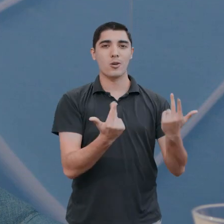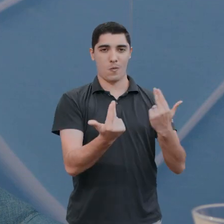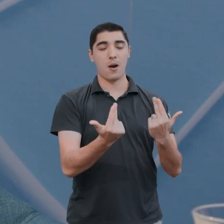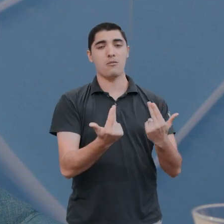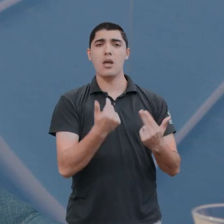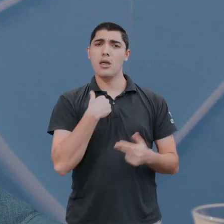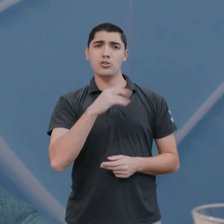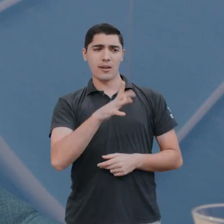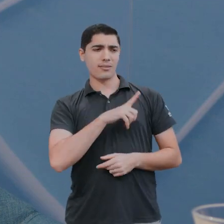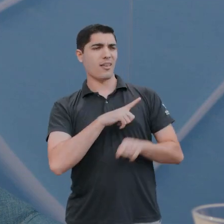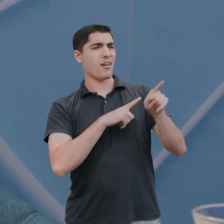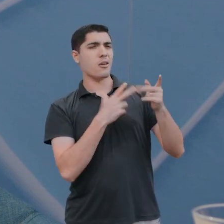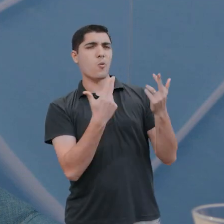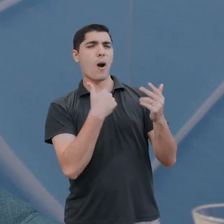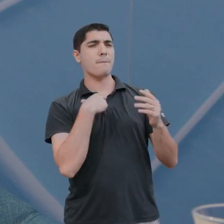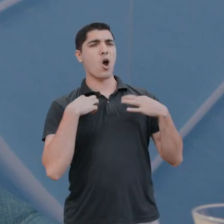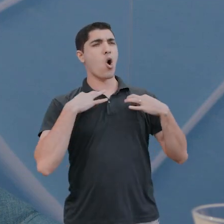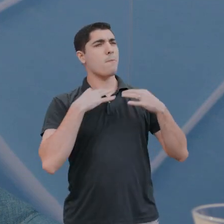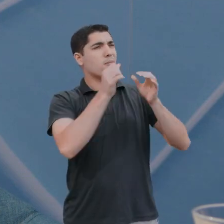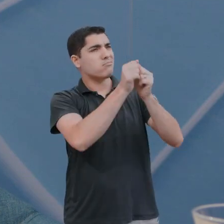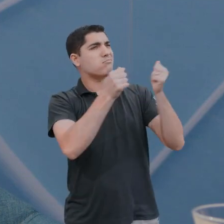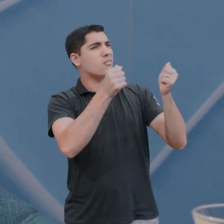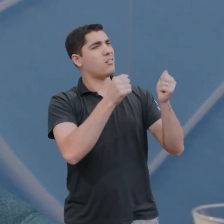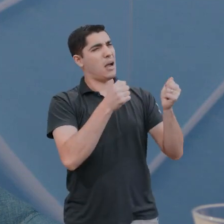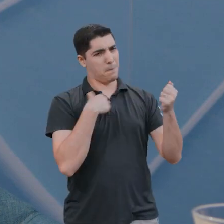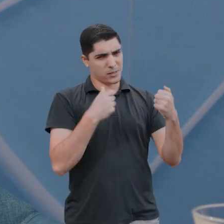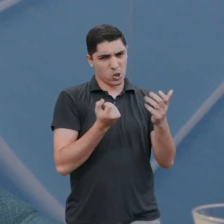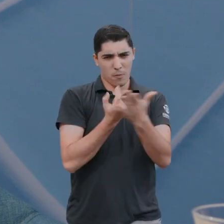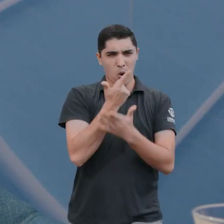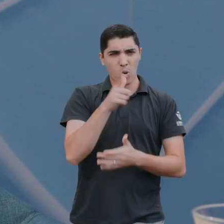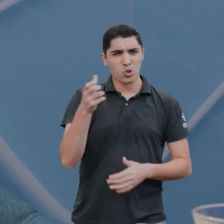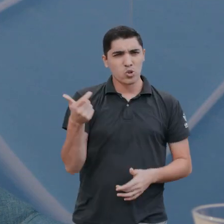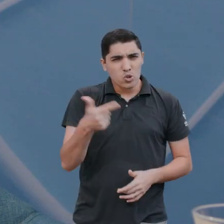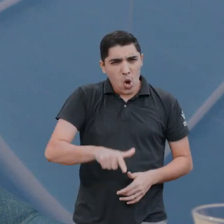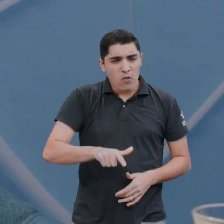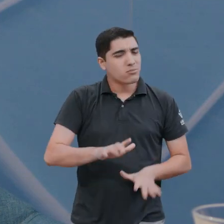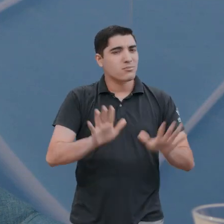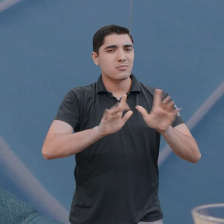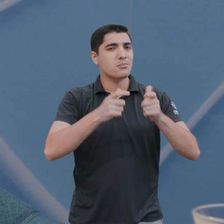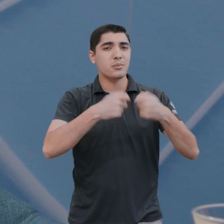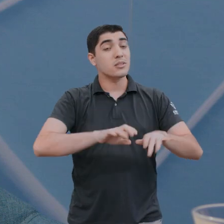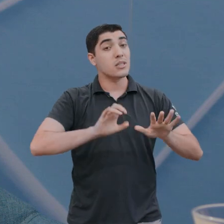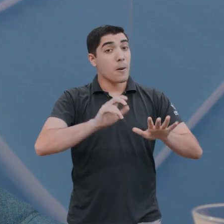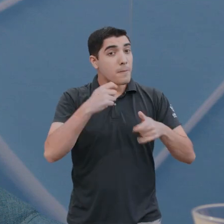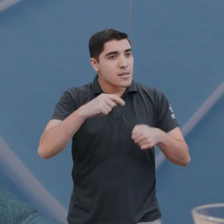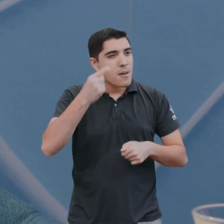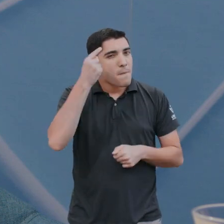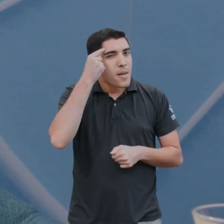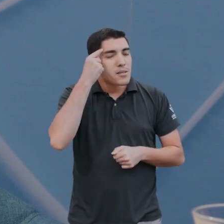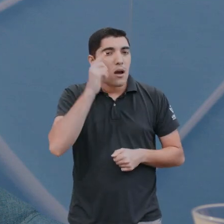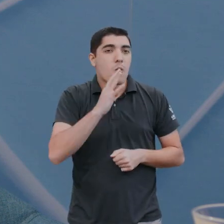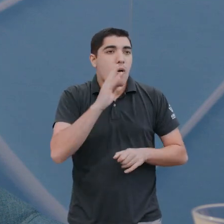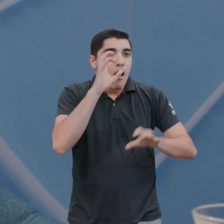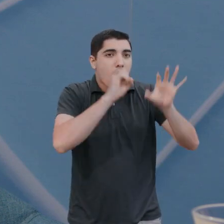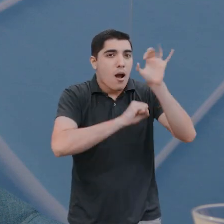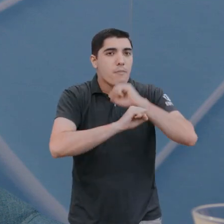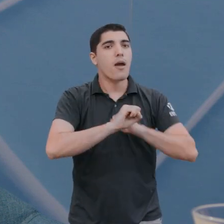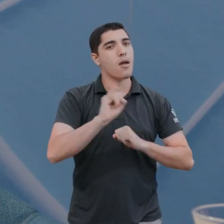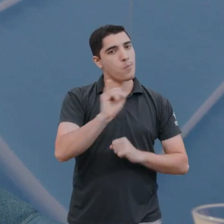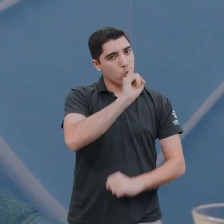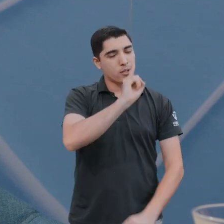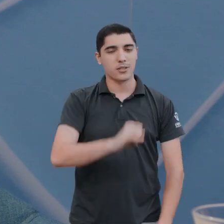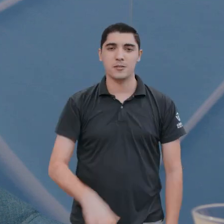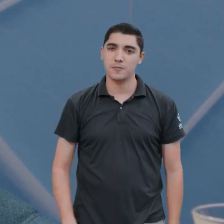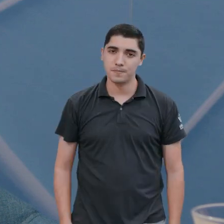essa peça no meu armário. Então, não tem por que eu comprar de novo. Então, eu acho que pensar e conhecer sobre essa parte é muito